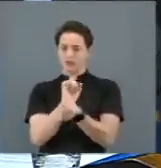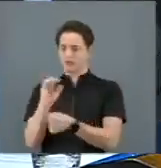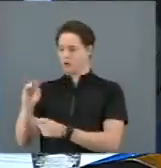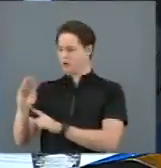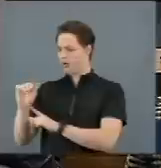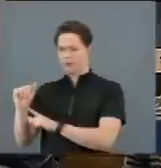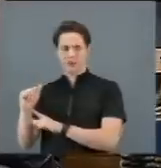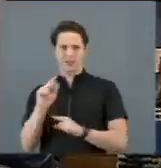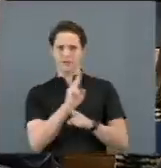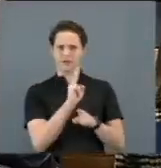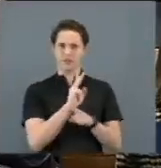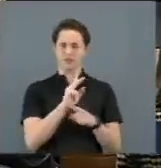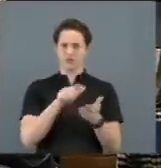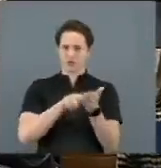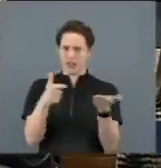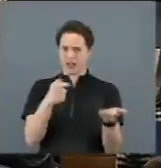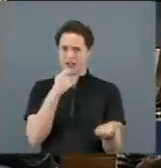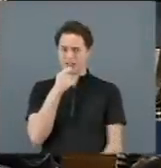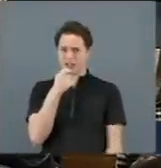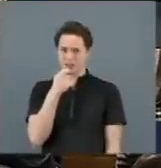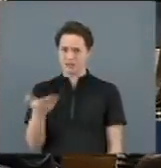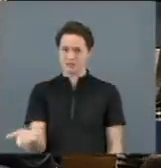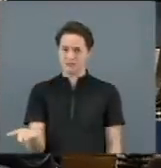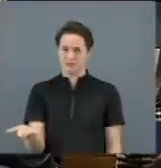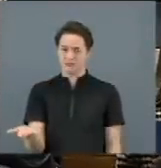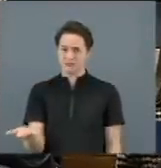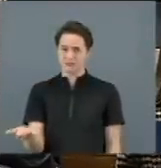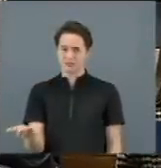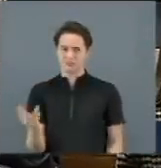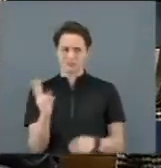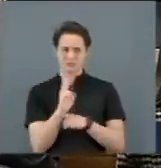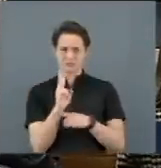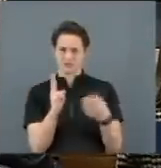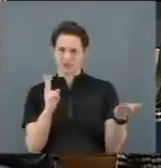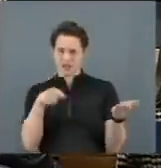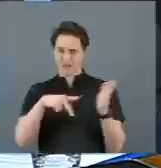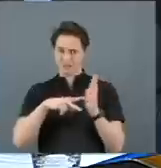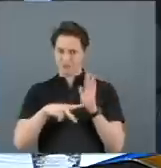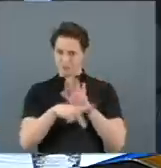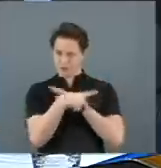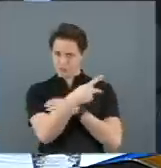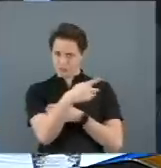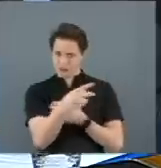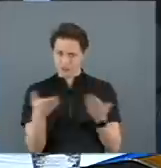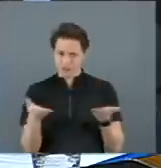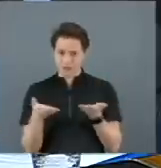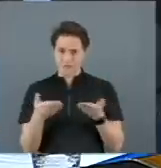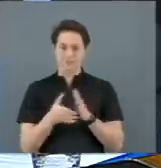A ABI não veio de defender jornalistas.